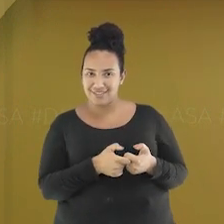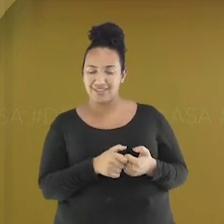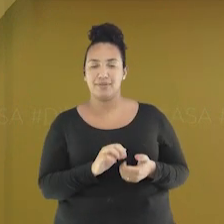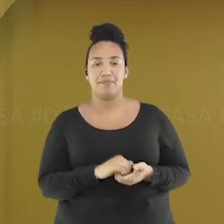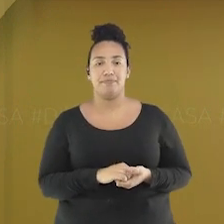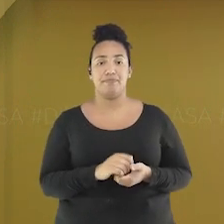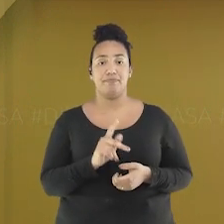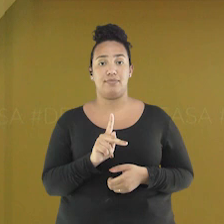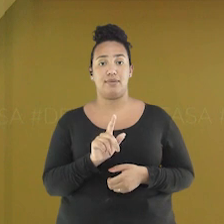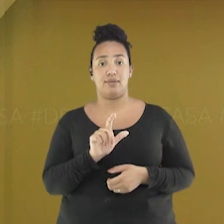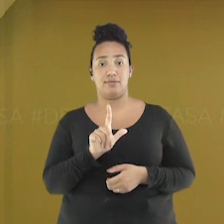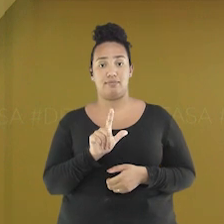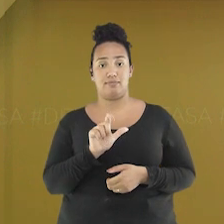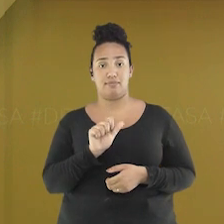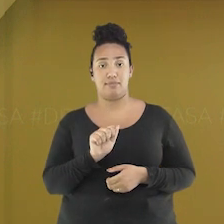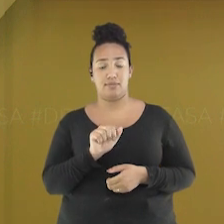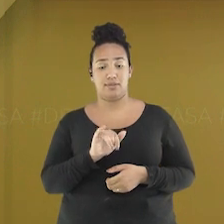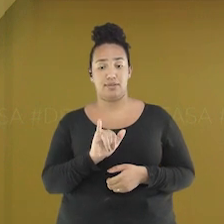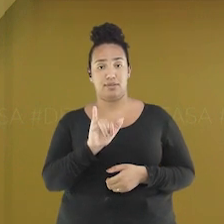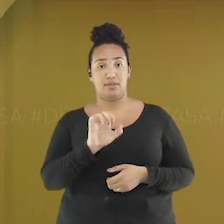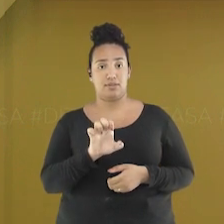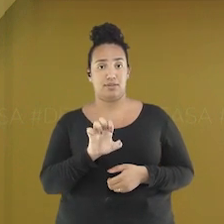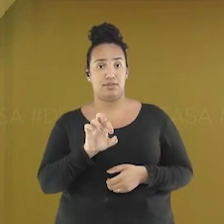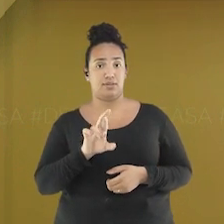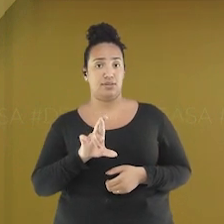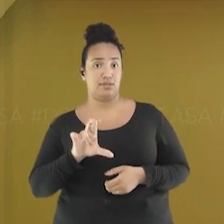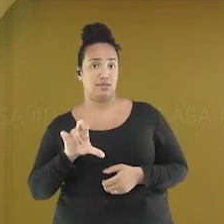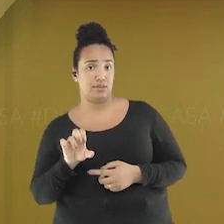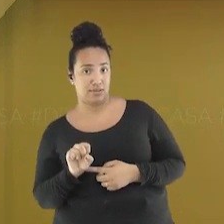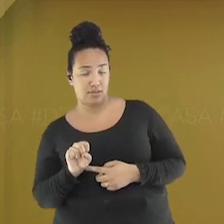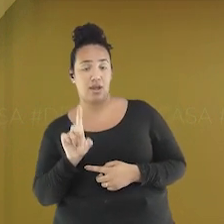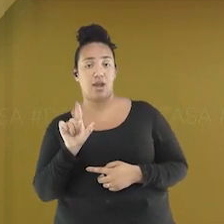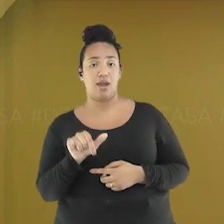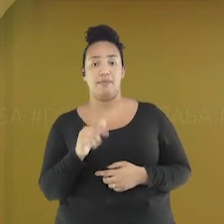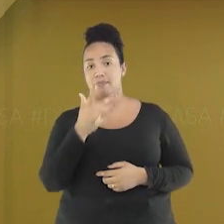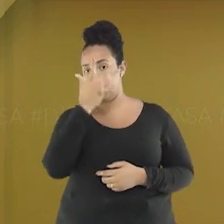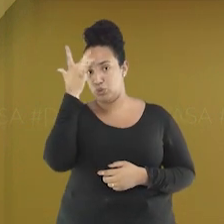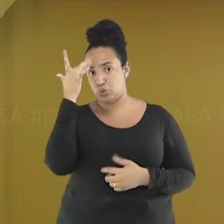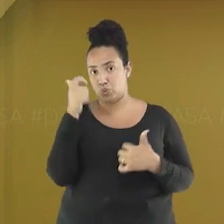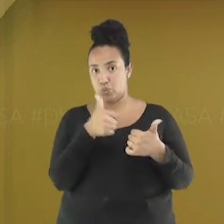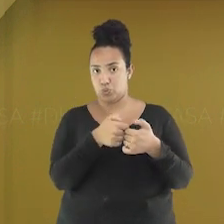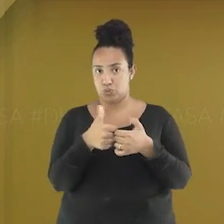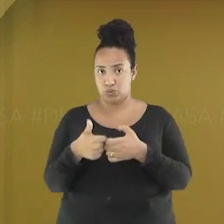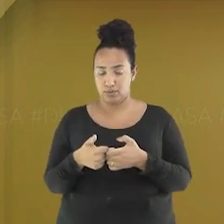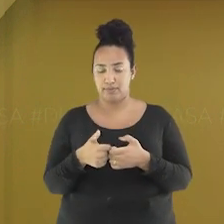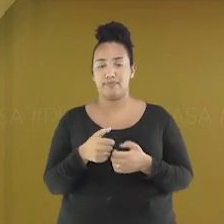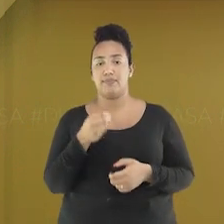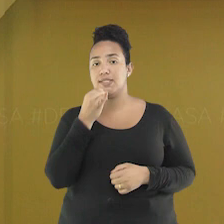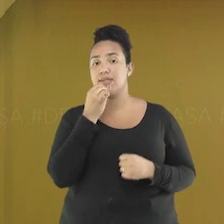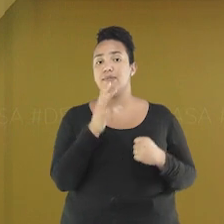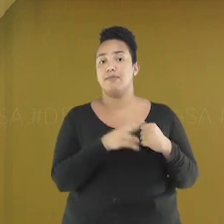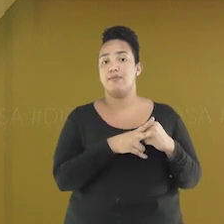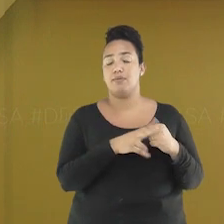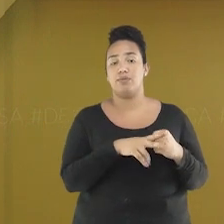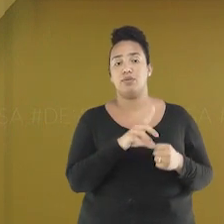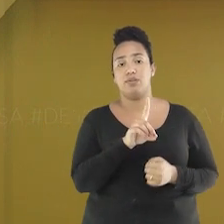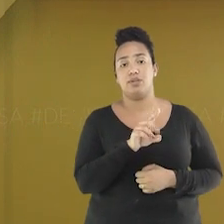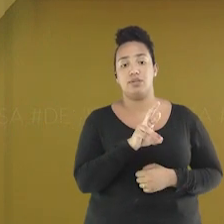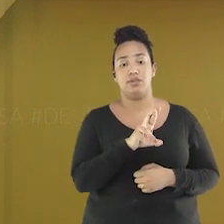jogar. Player, jogador. O verbo drive, to drive, né? Dirigir. Drive,